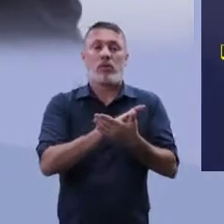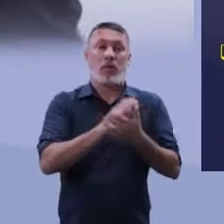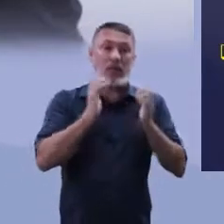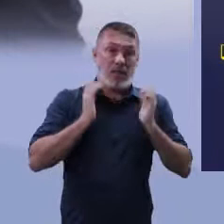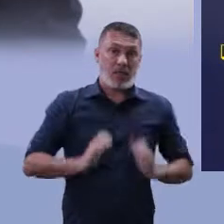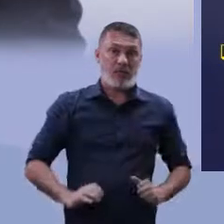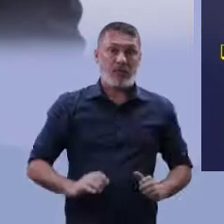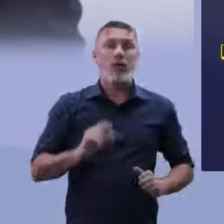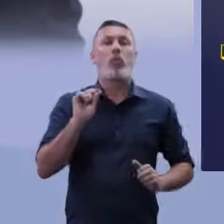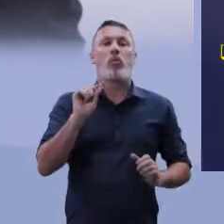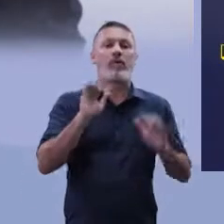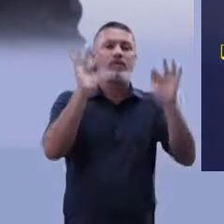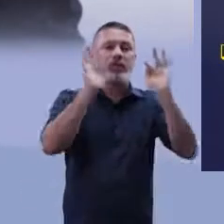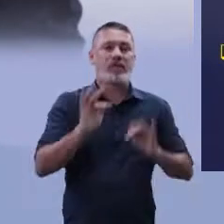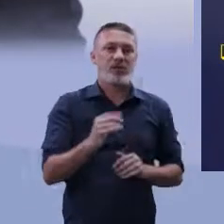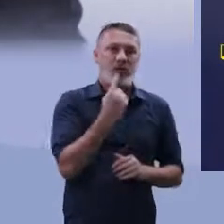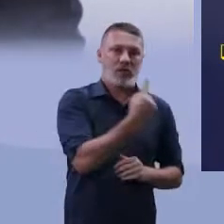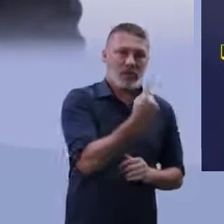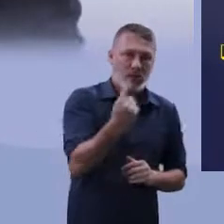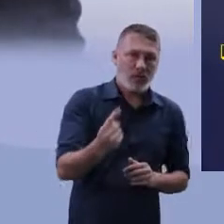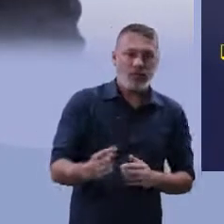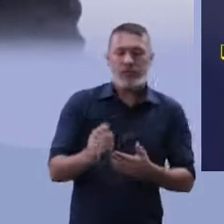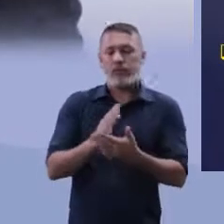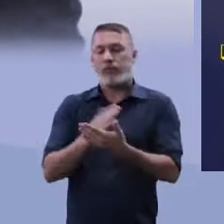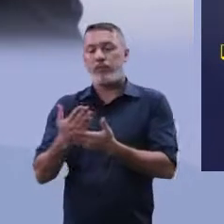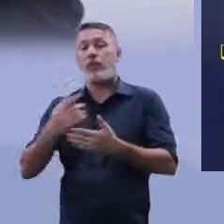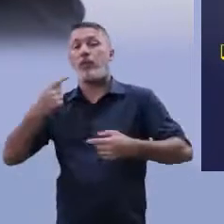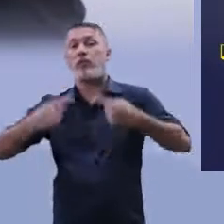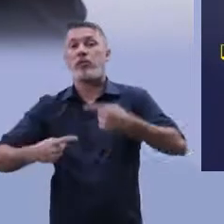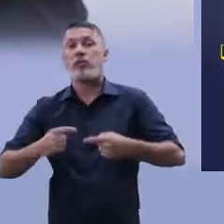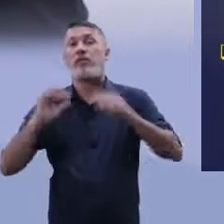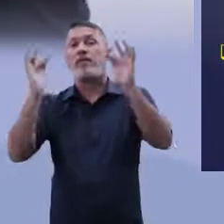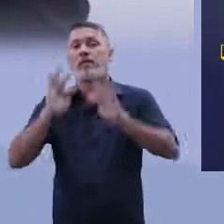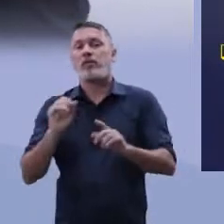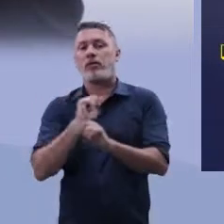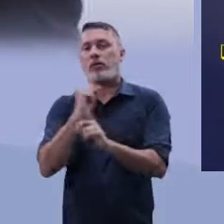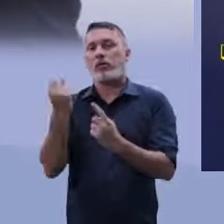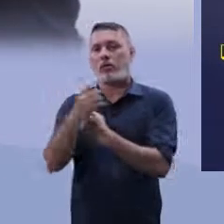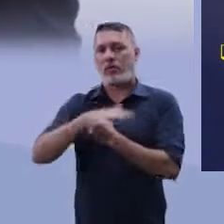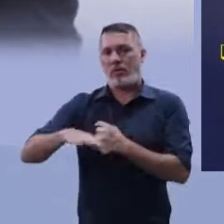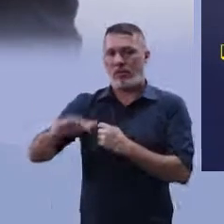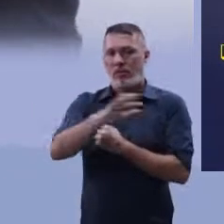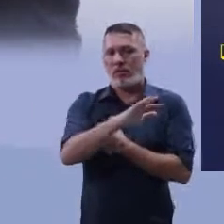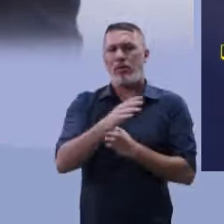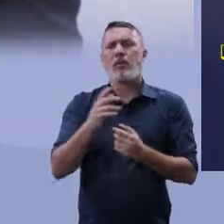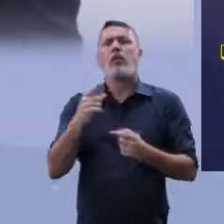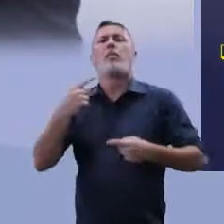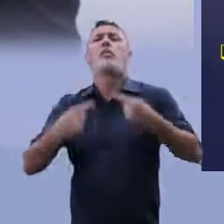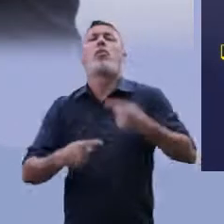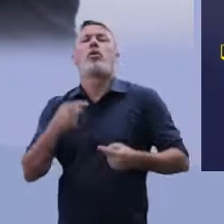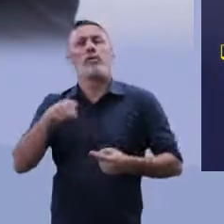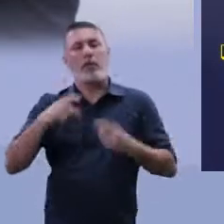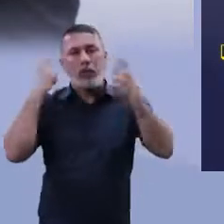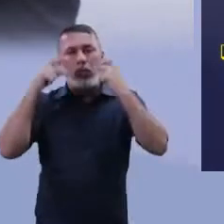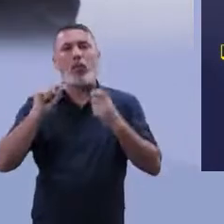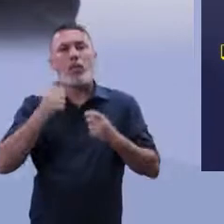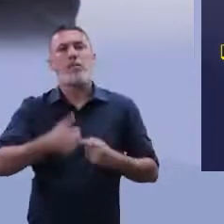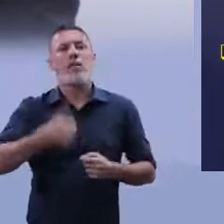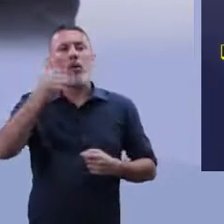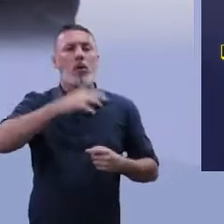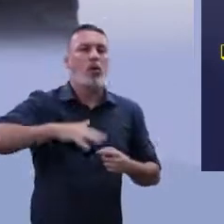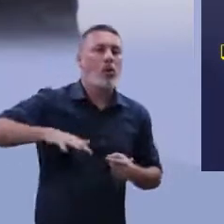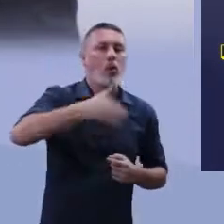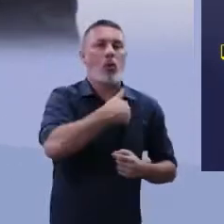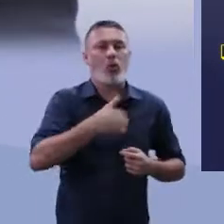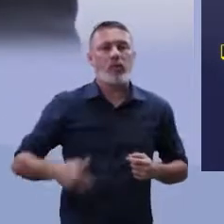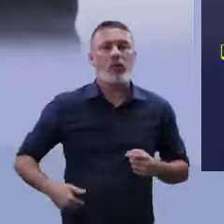e a política, a felicidade da sociedade. Então, a política deveria se preocupar com a melhor forma de governo para que